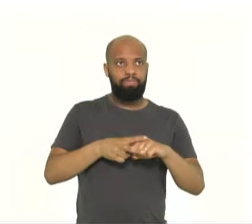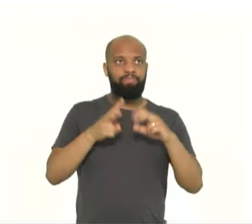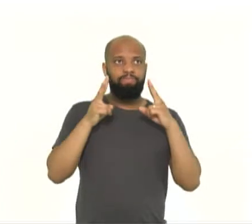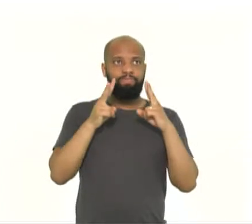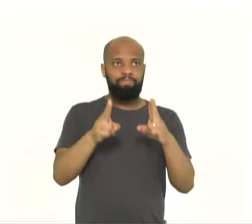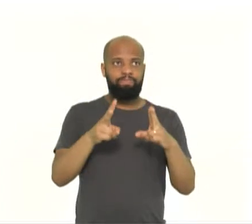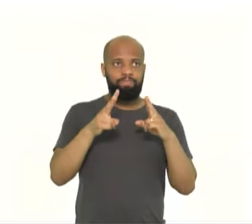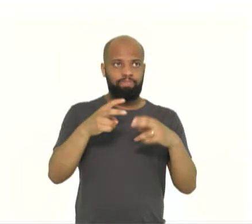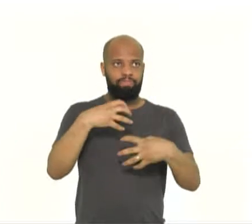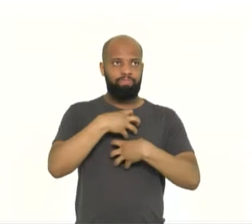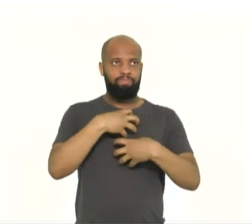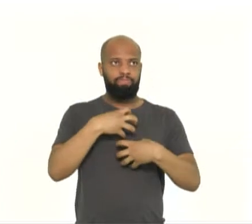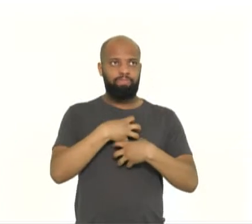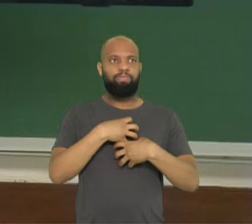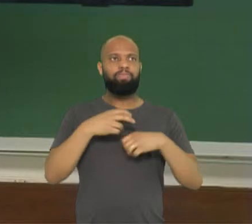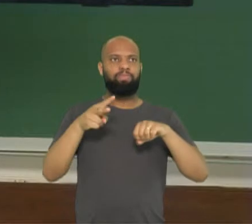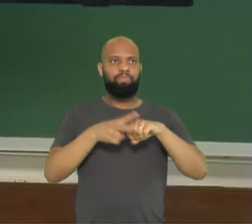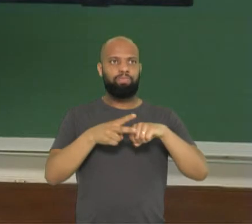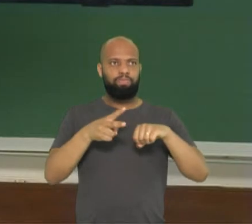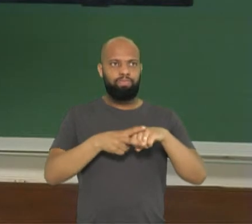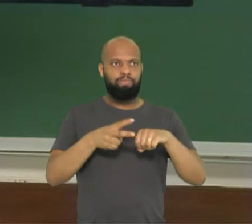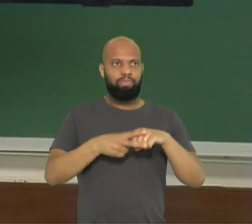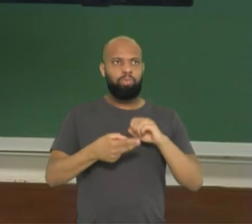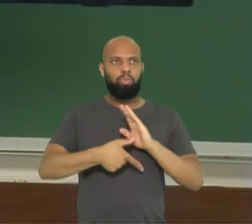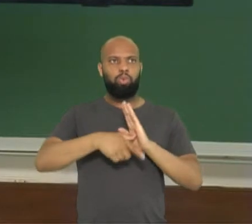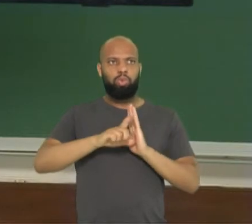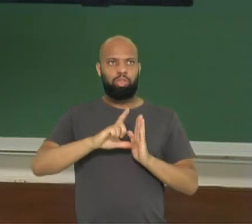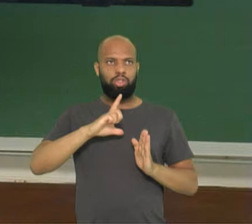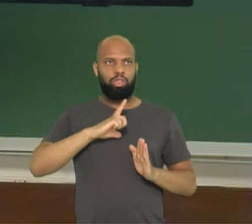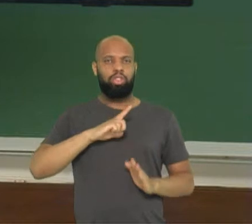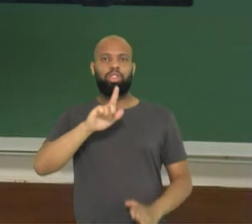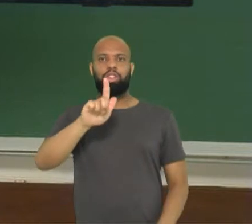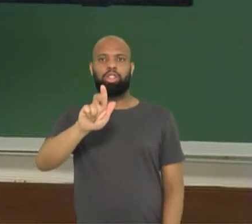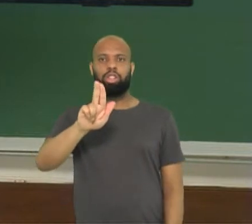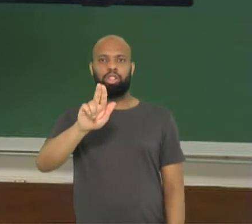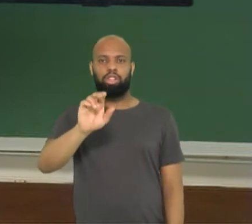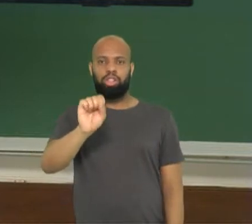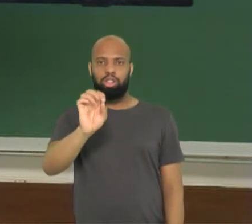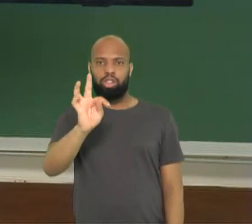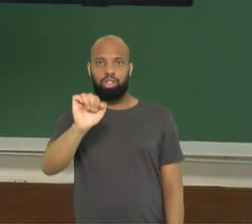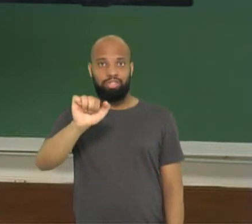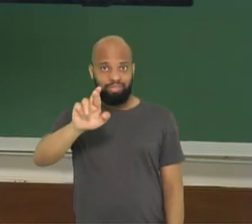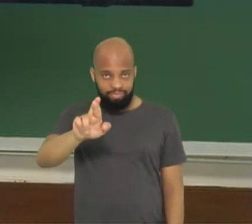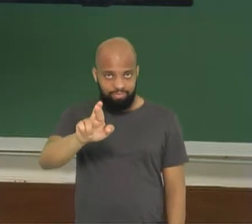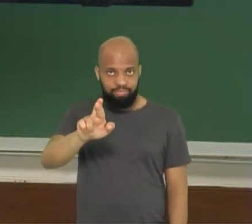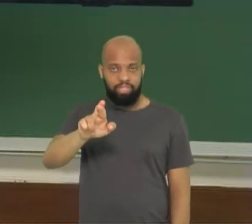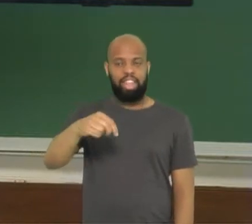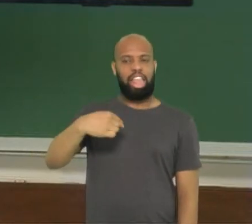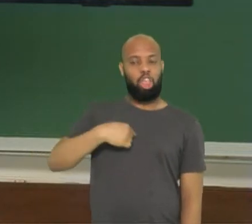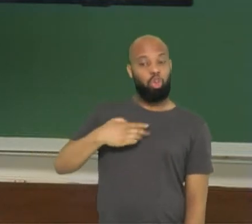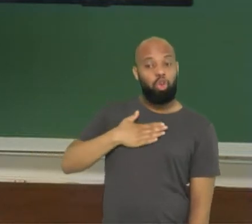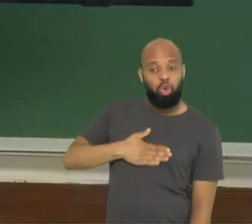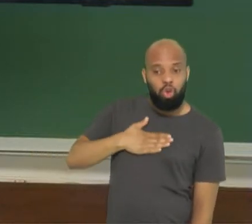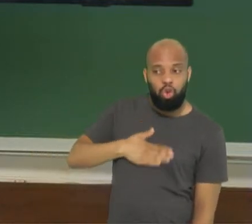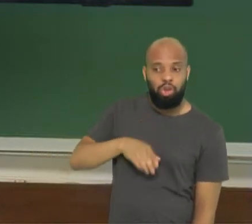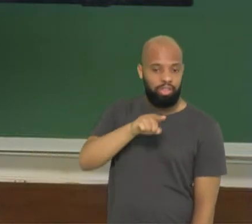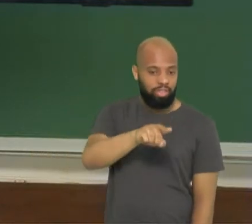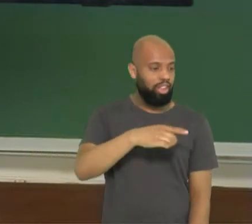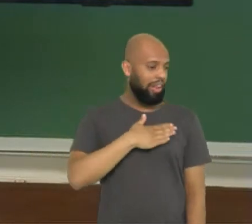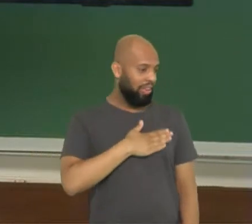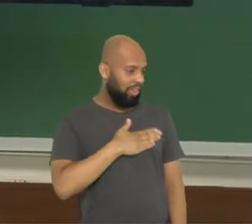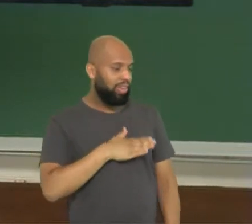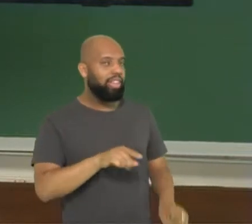gustar. Vocês lembram do verbo gustar, né? A mim me gusta, a ti te gusta, a ele, a ella